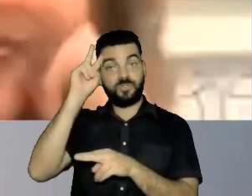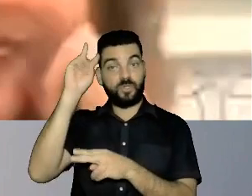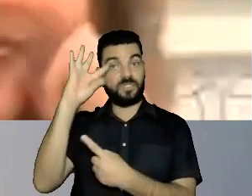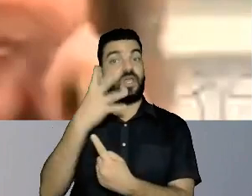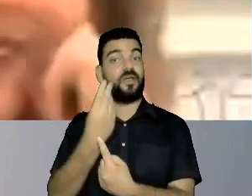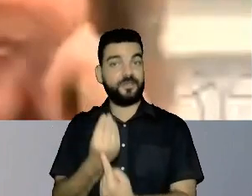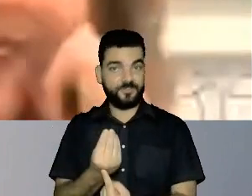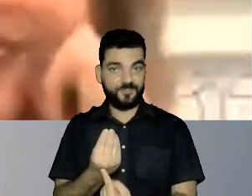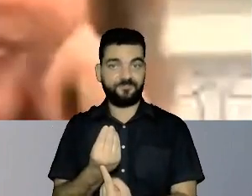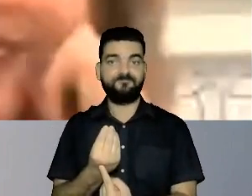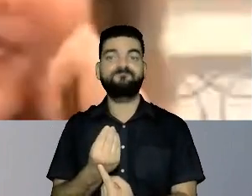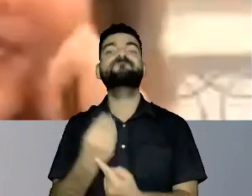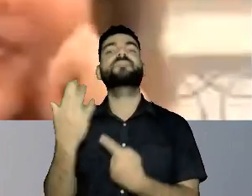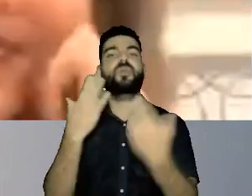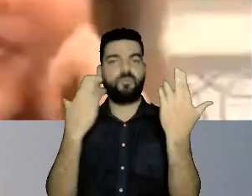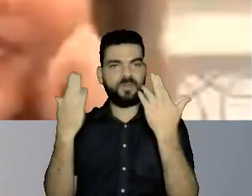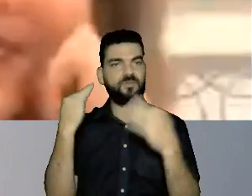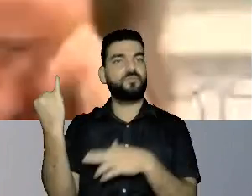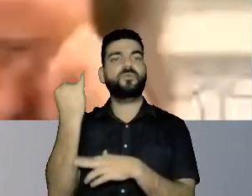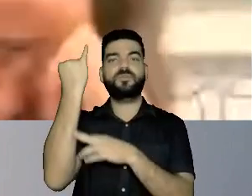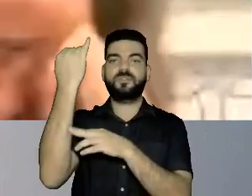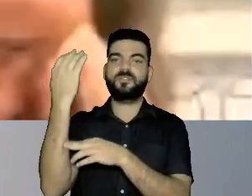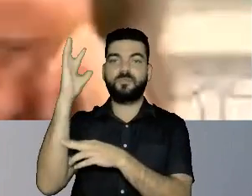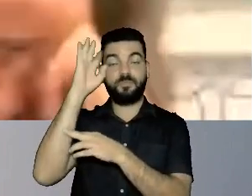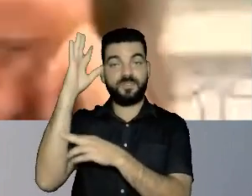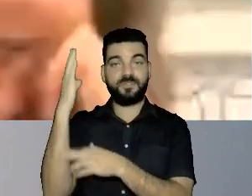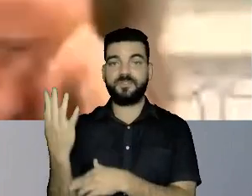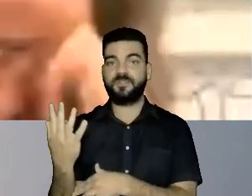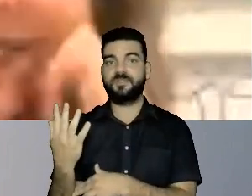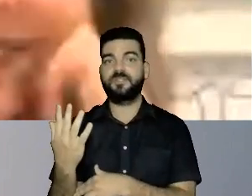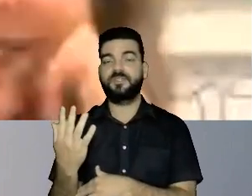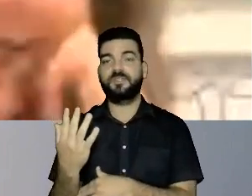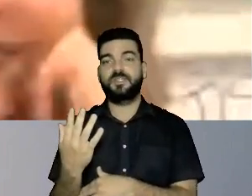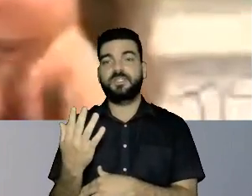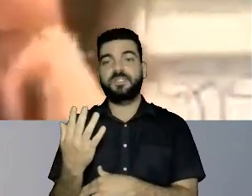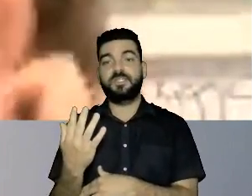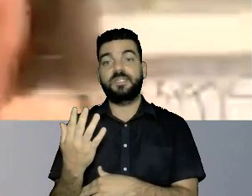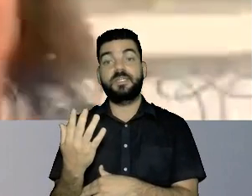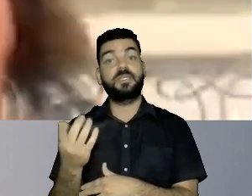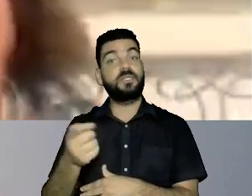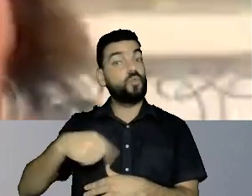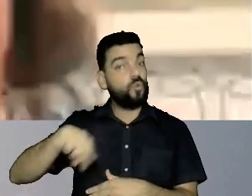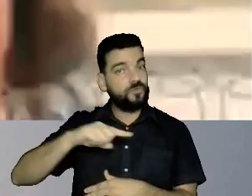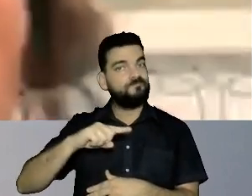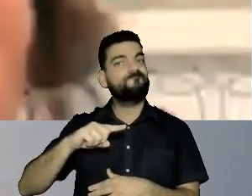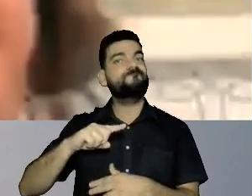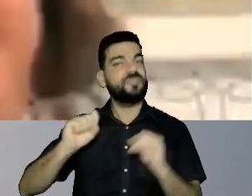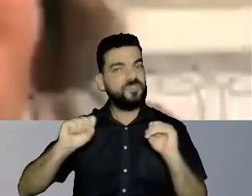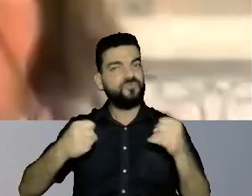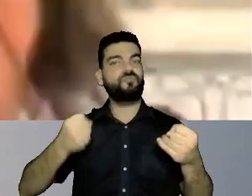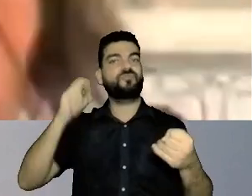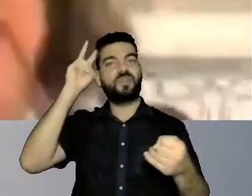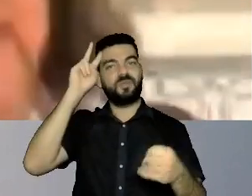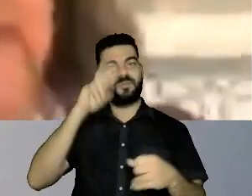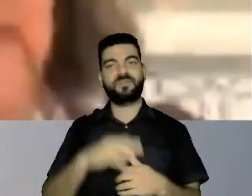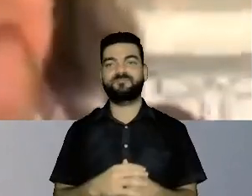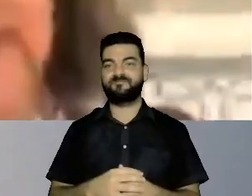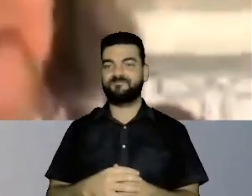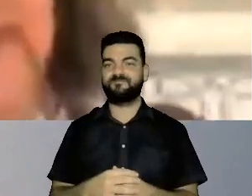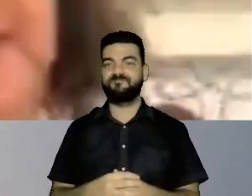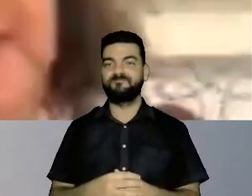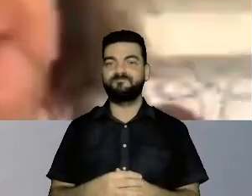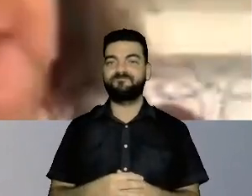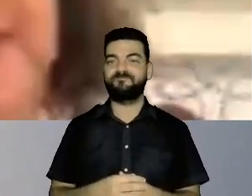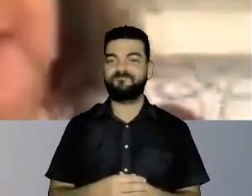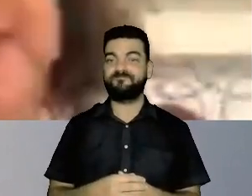à tona a sua participação. E nesse caso, a história da arte vem trazendo alguns elementos interessantes